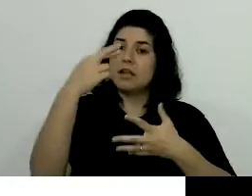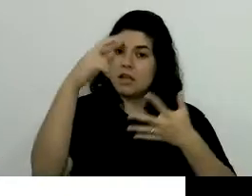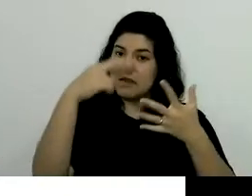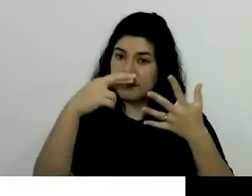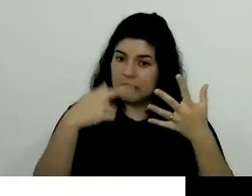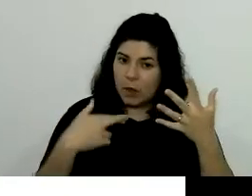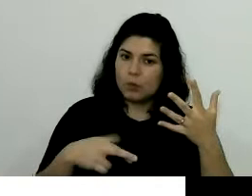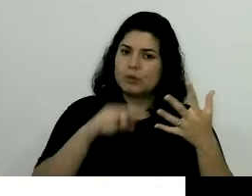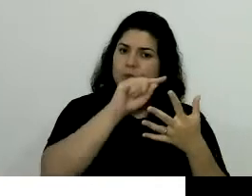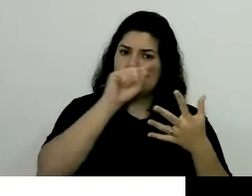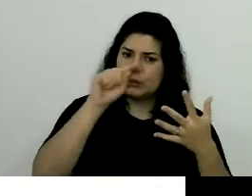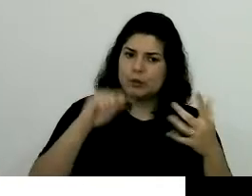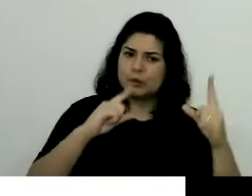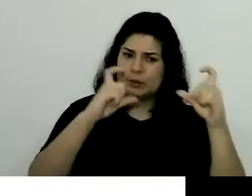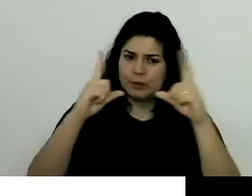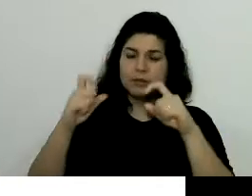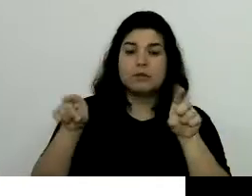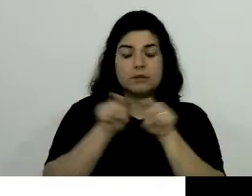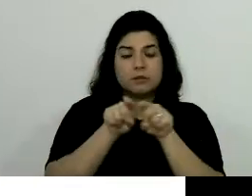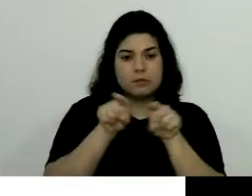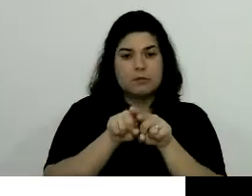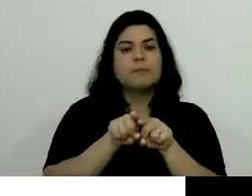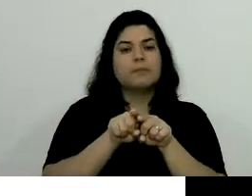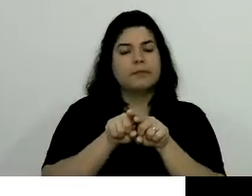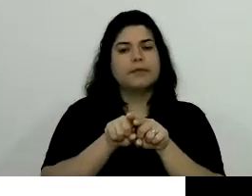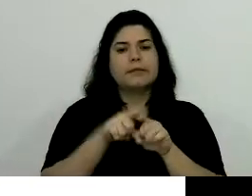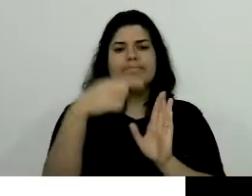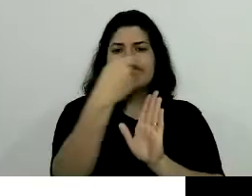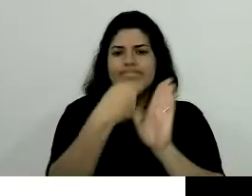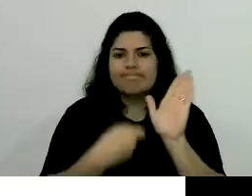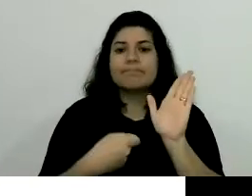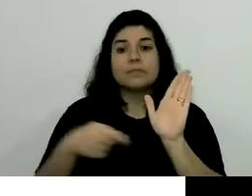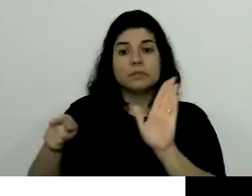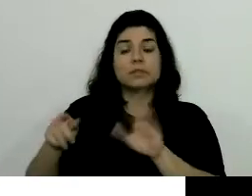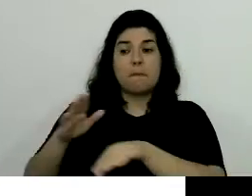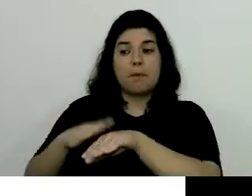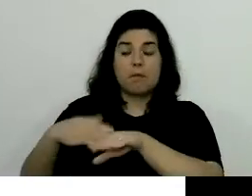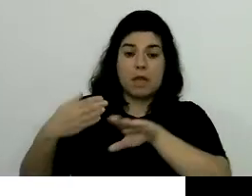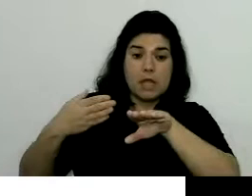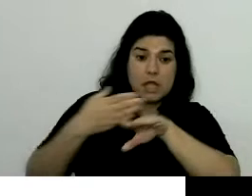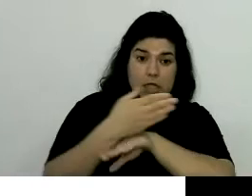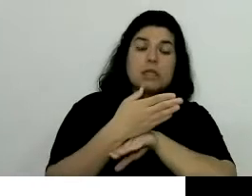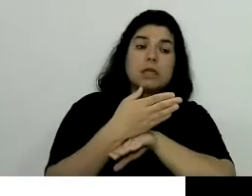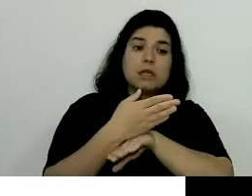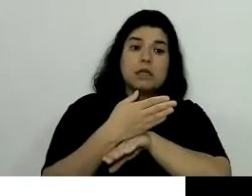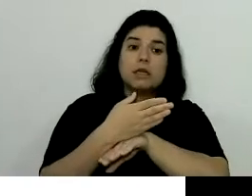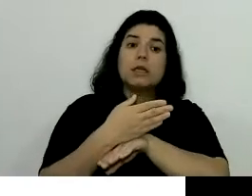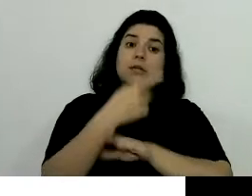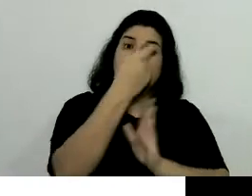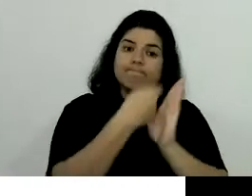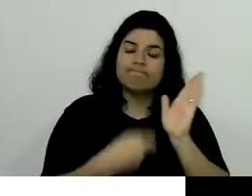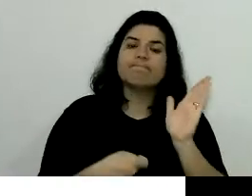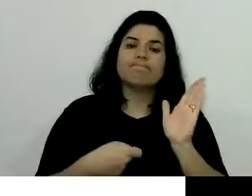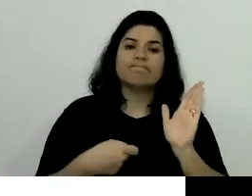e de investir, sobretudo, nos descritores, porque os descritores, no momento que eles entram nessa plataforma, eles se tornam descritores